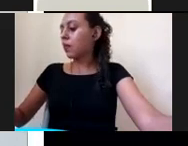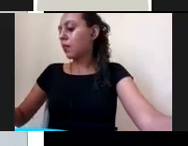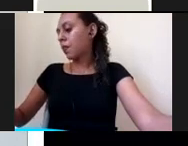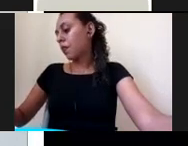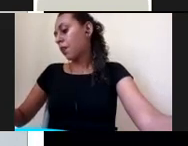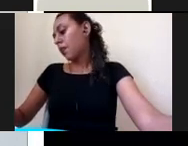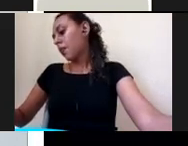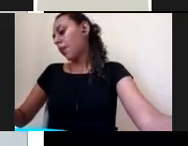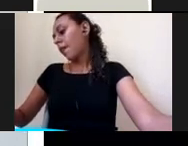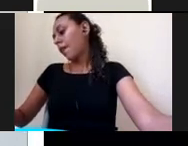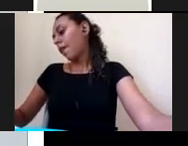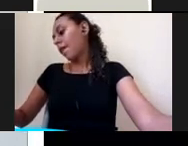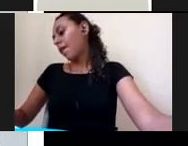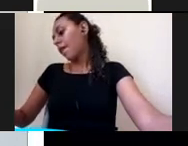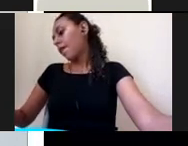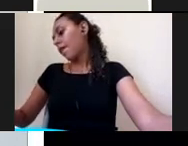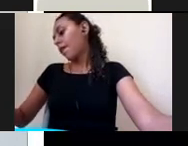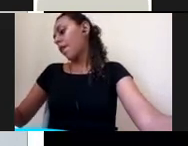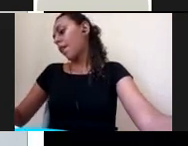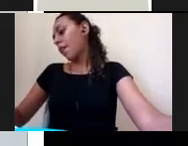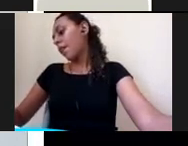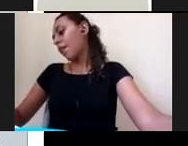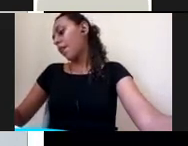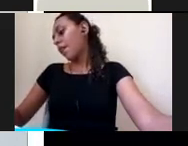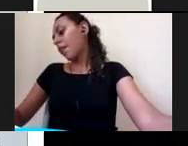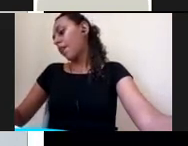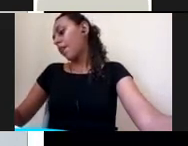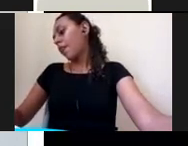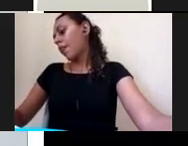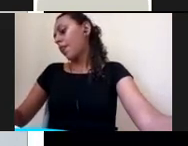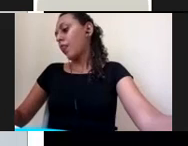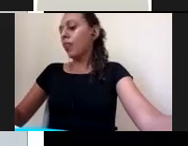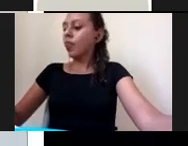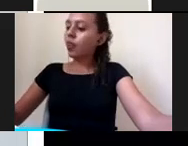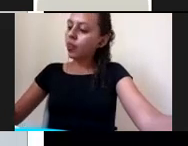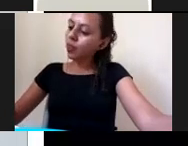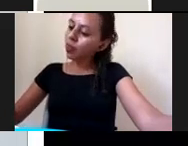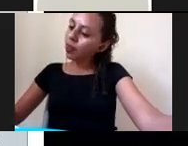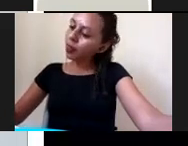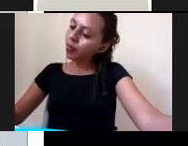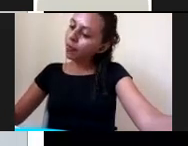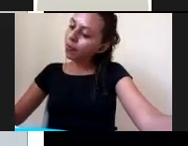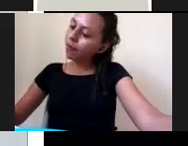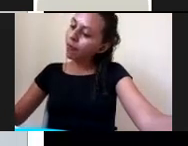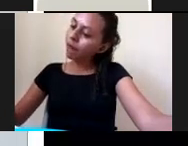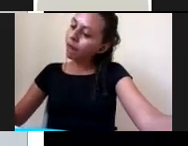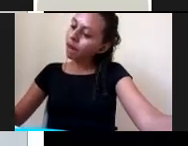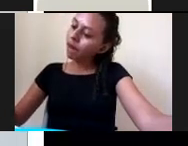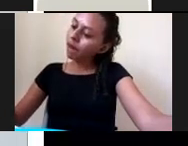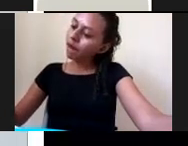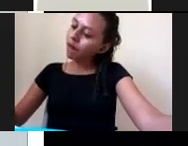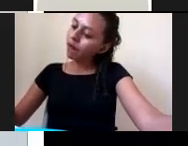tem que começar céfalo caudal, sempre cabeça, aí depois membros, né,